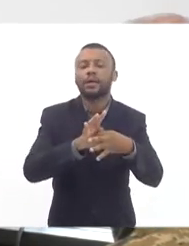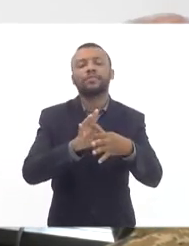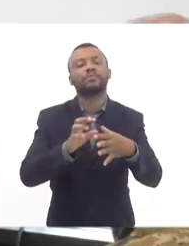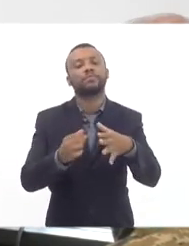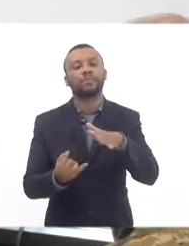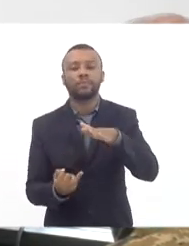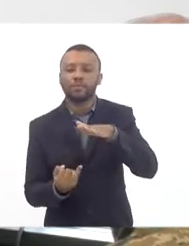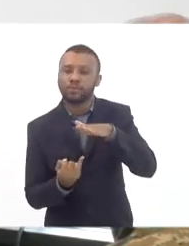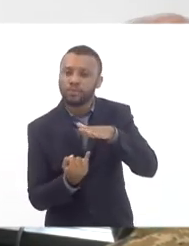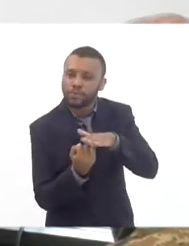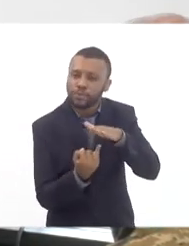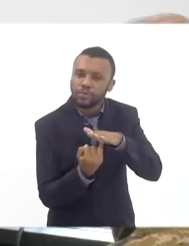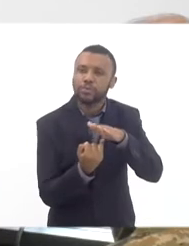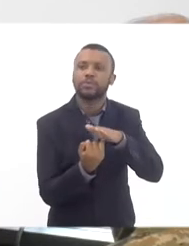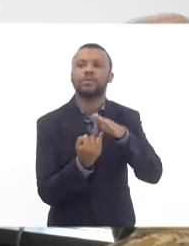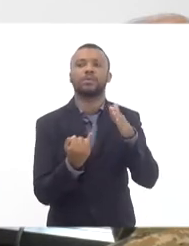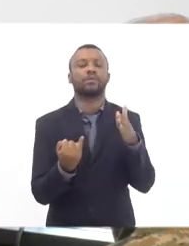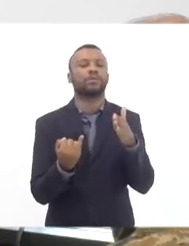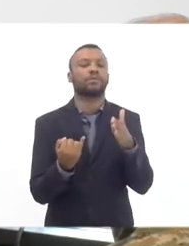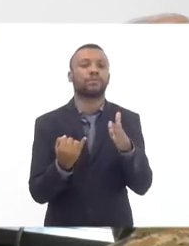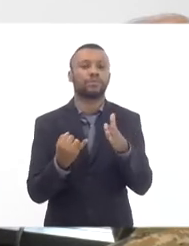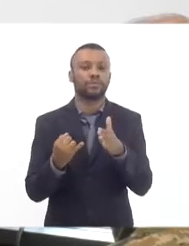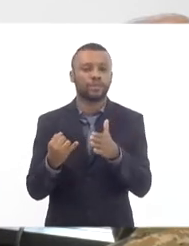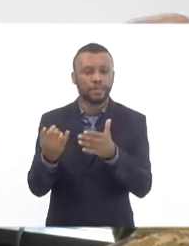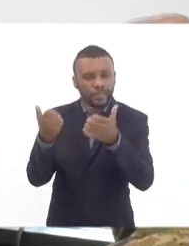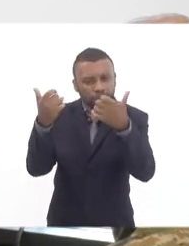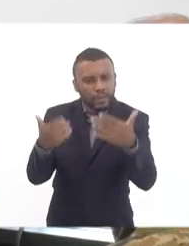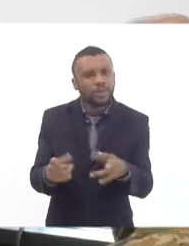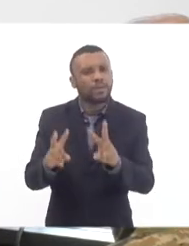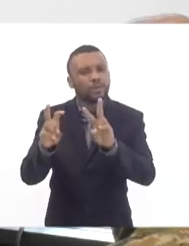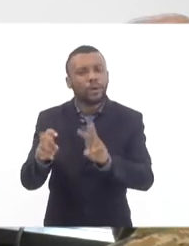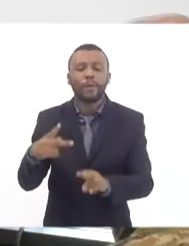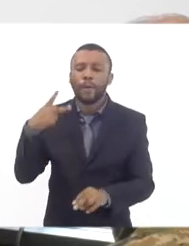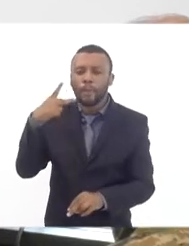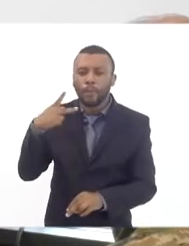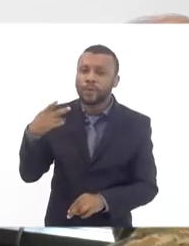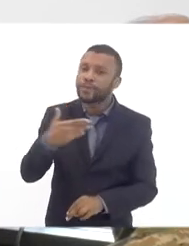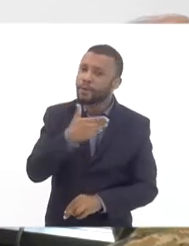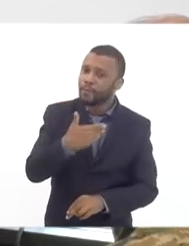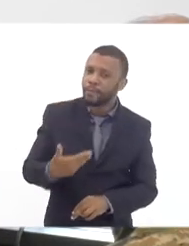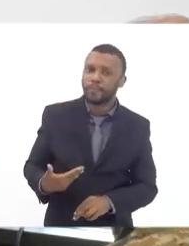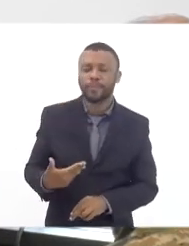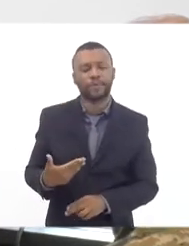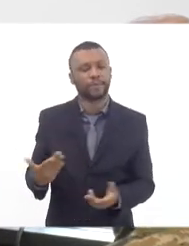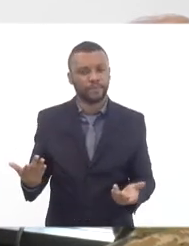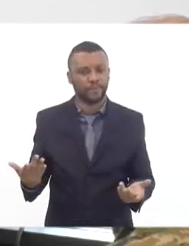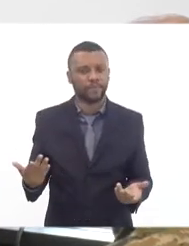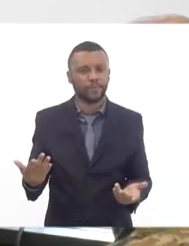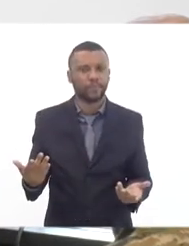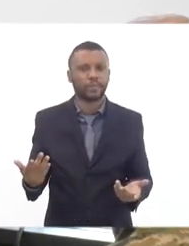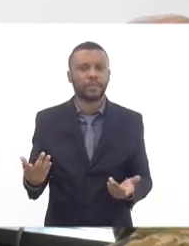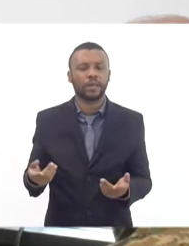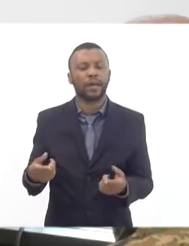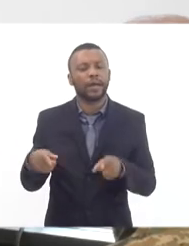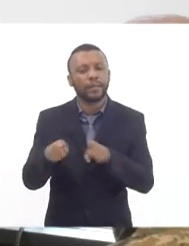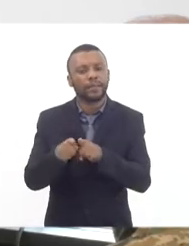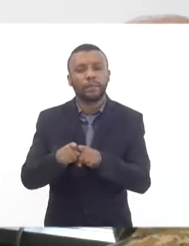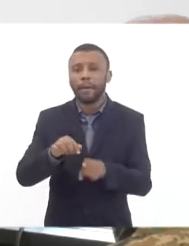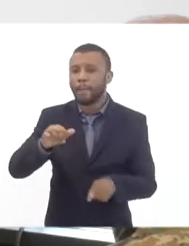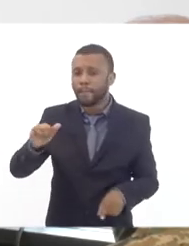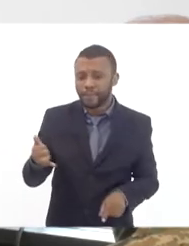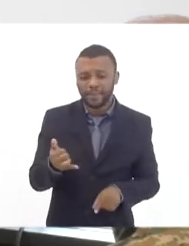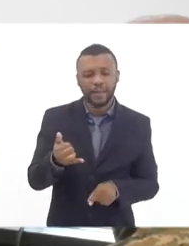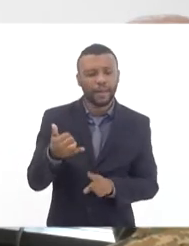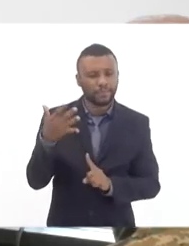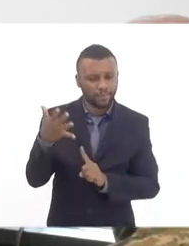instituições e com formulações que falam sobre políticas públicas de Estado. E até para corroborar com o que o Edmilson trouxe, com o que até a Jennifer trouxe também